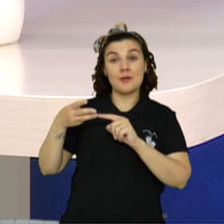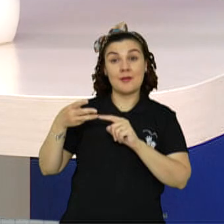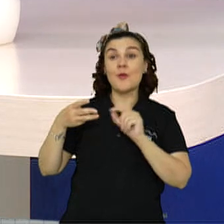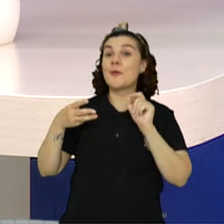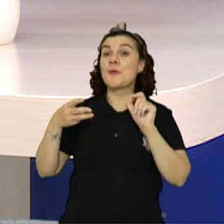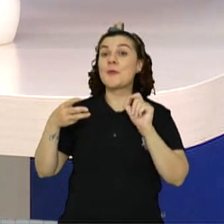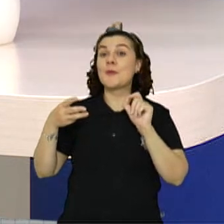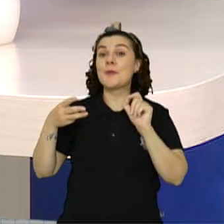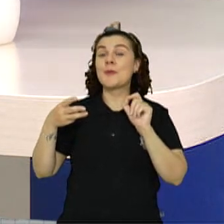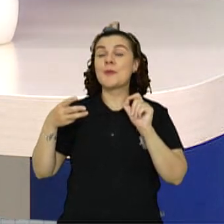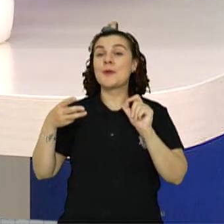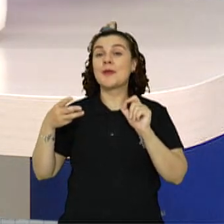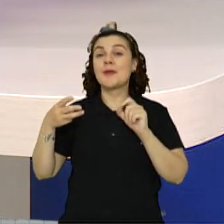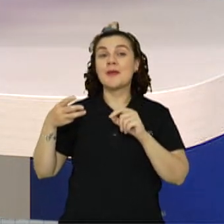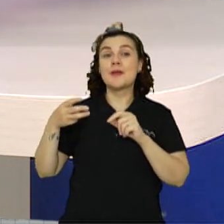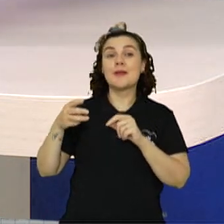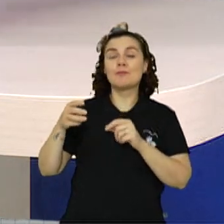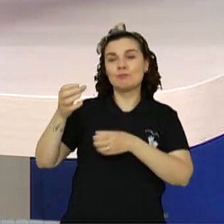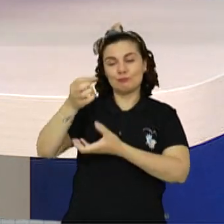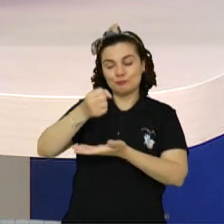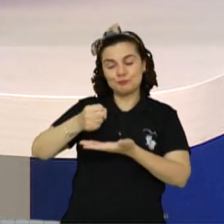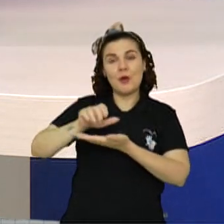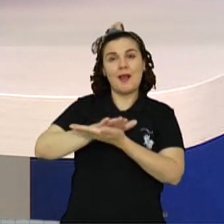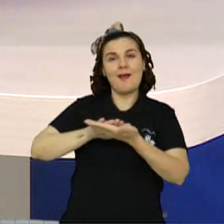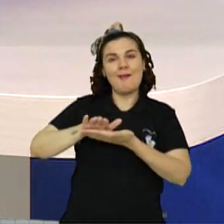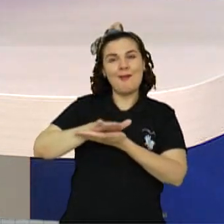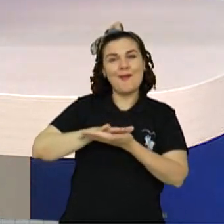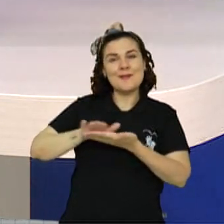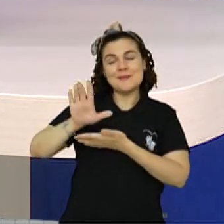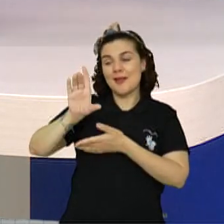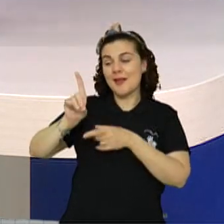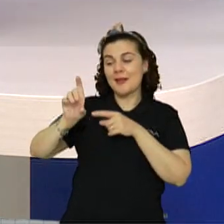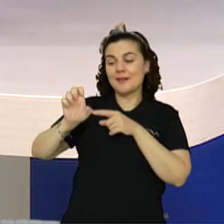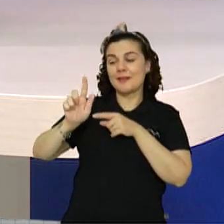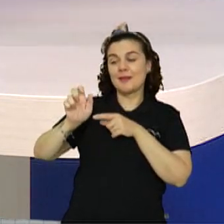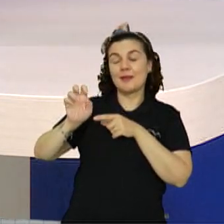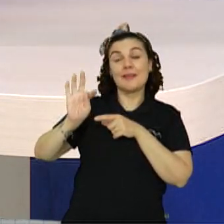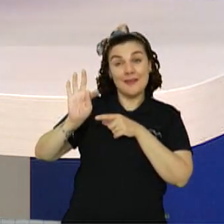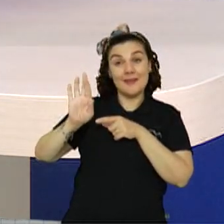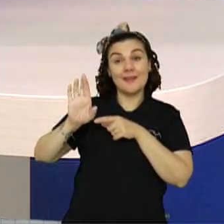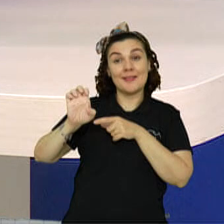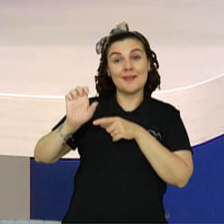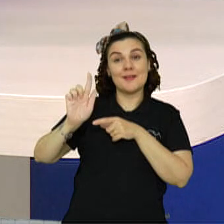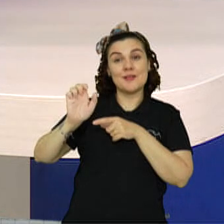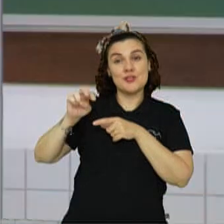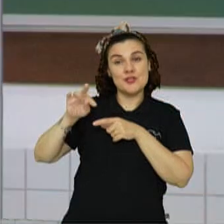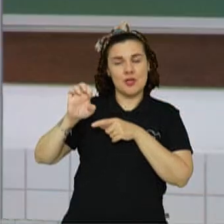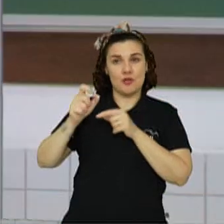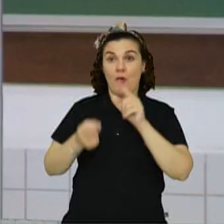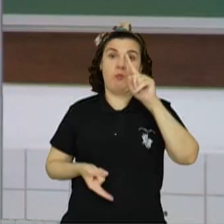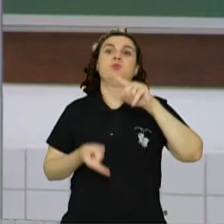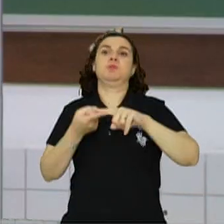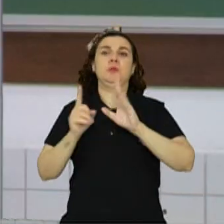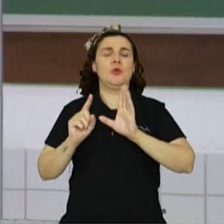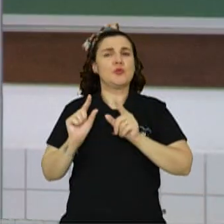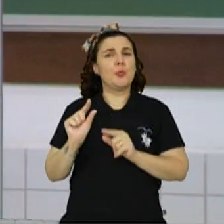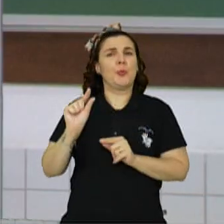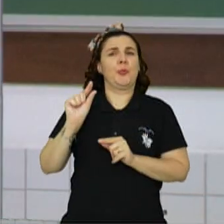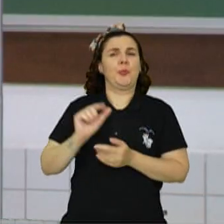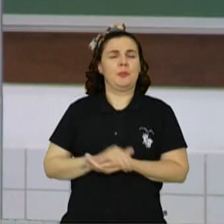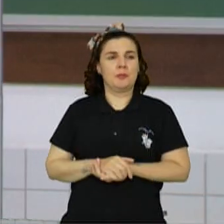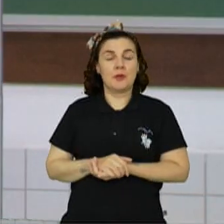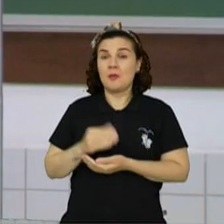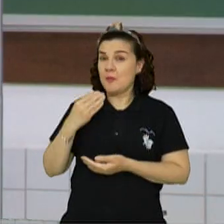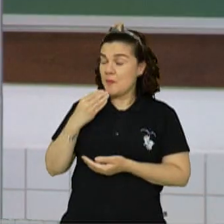sexto material é um pouquinho de detergente. Nós não vamos usar o frasco inteiro, é um pouquinho de detergente. Vocês